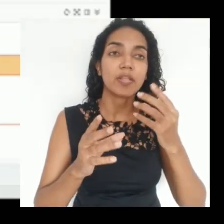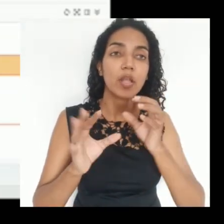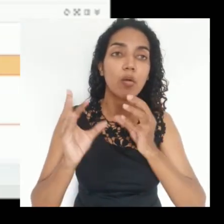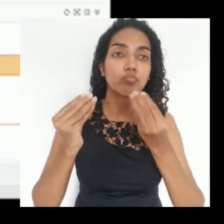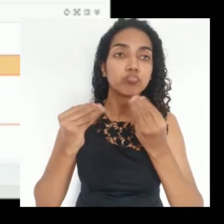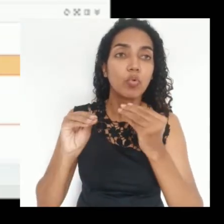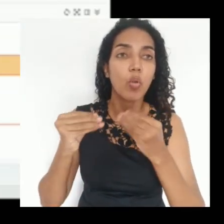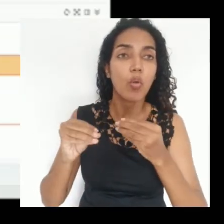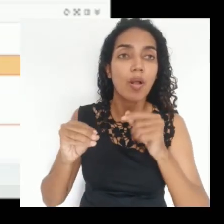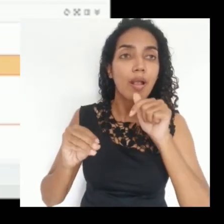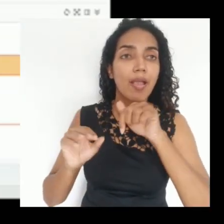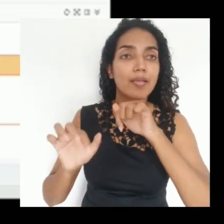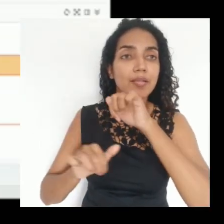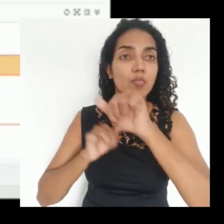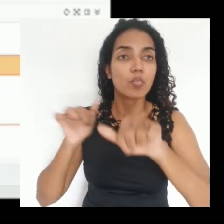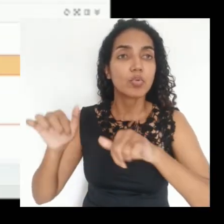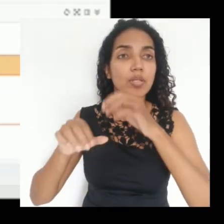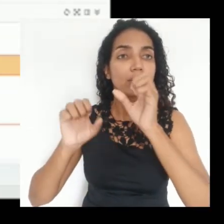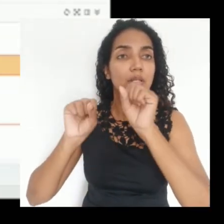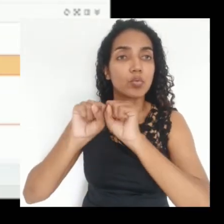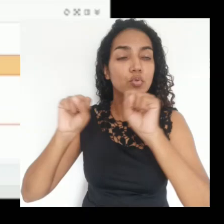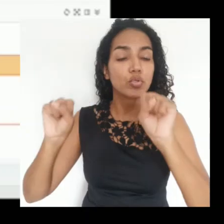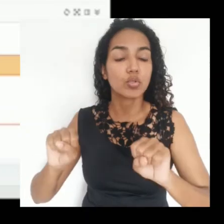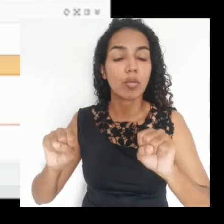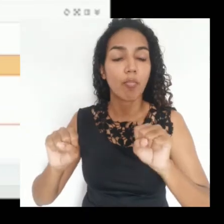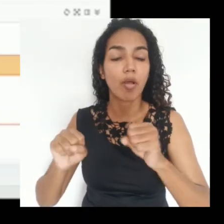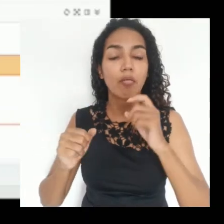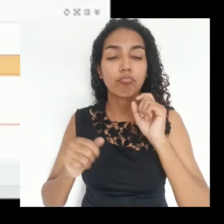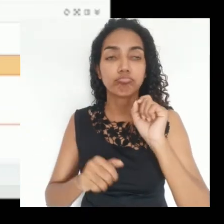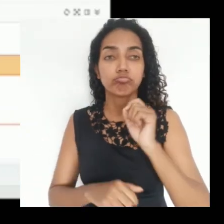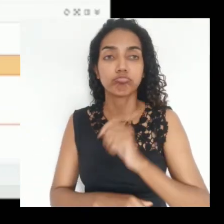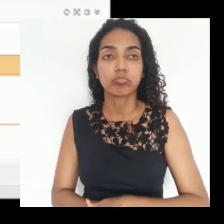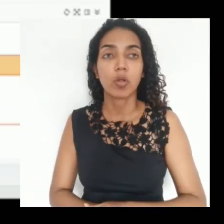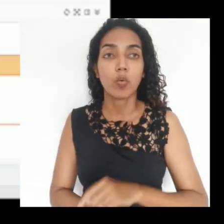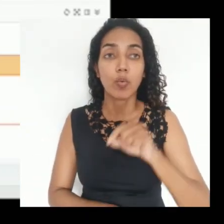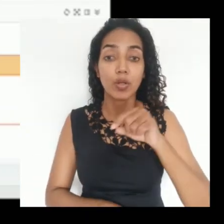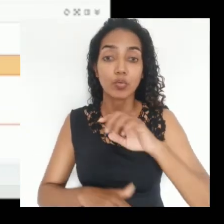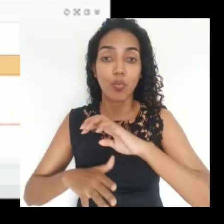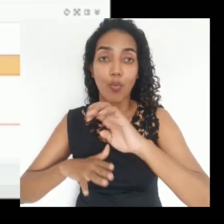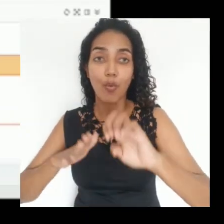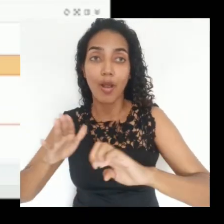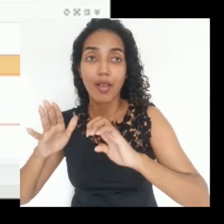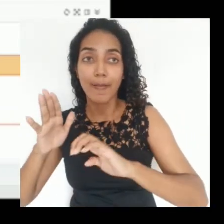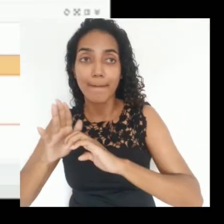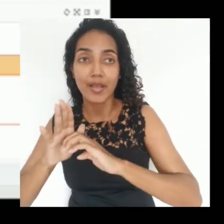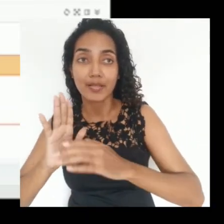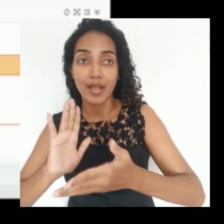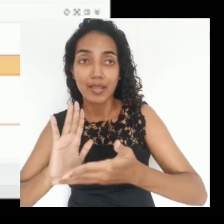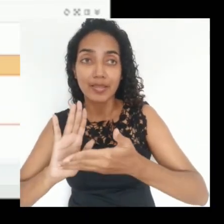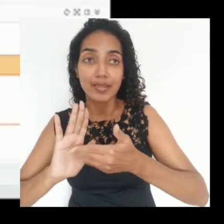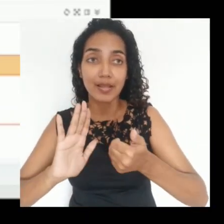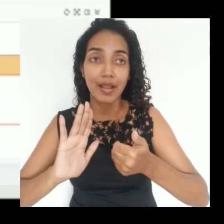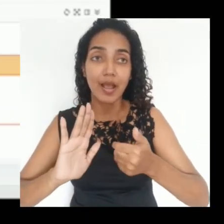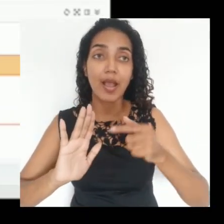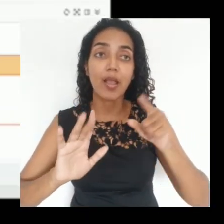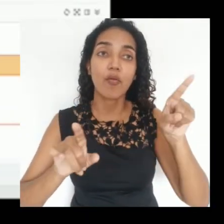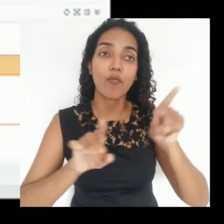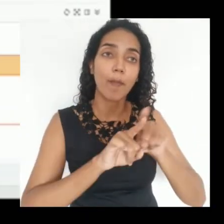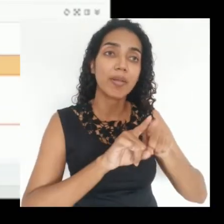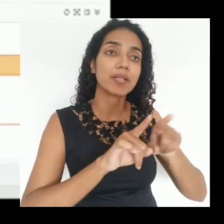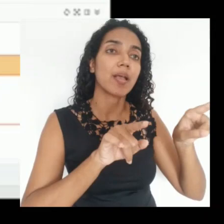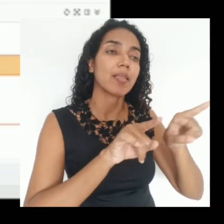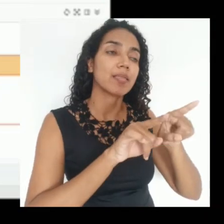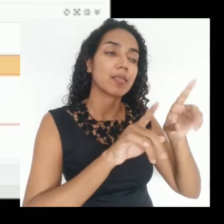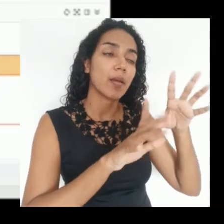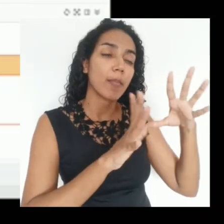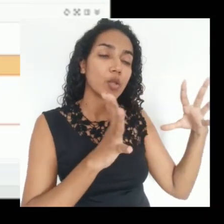Ou seja, quando eu remover uma empresa, eu vou ter que remover lá no cadastro de departamentos todos os departamentos que fazem parte